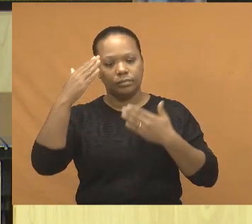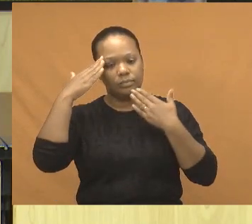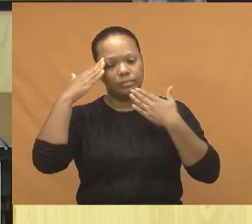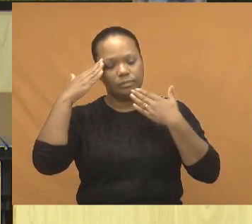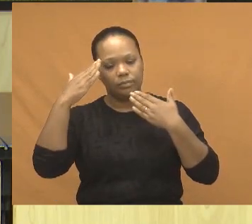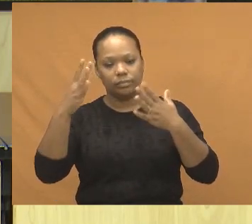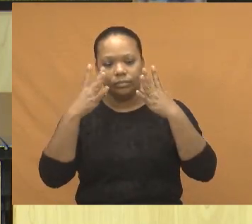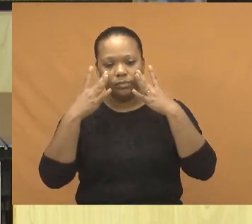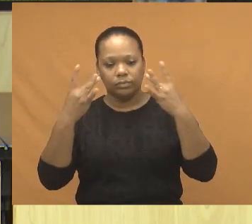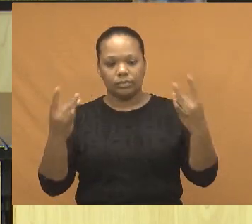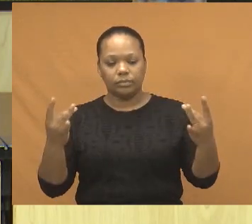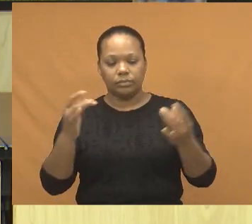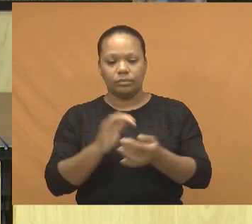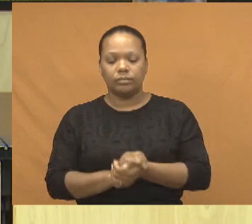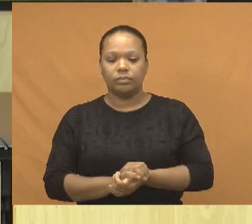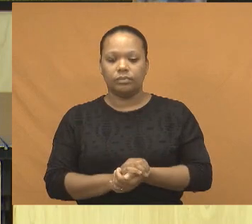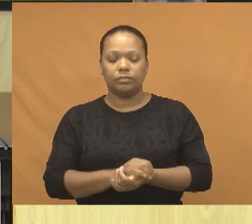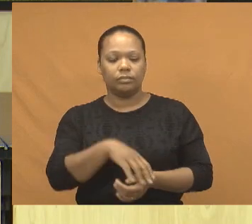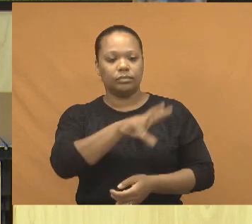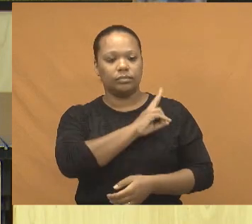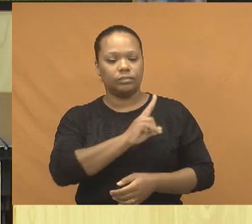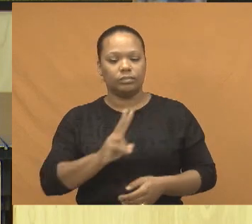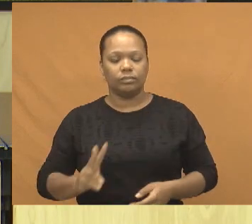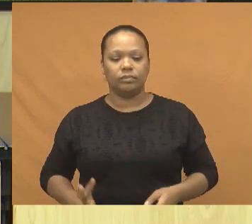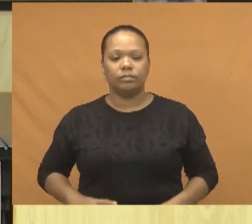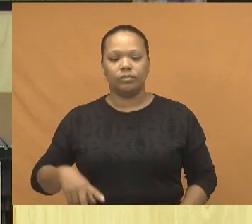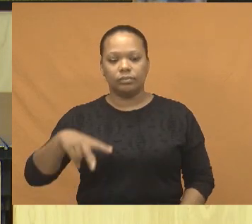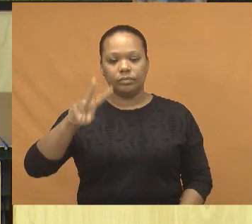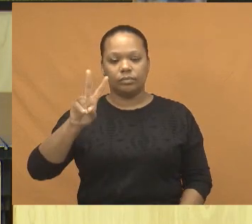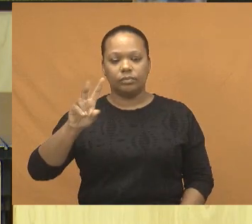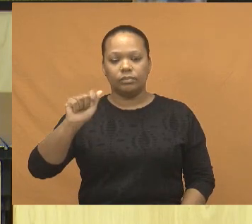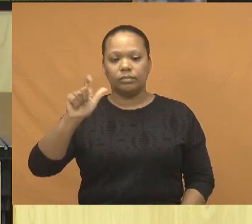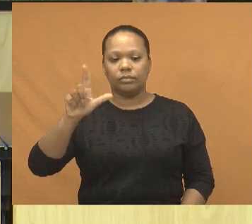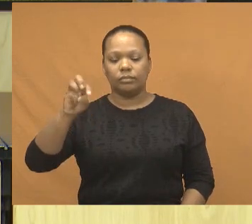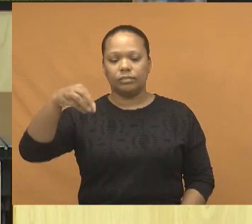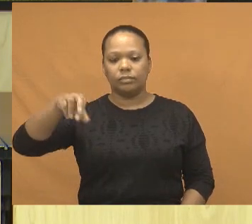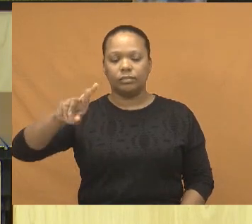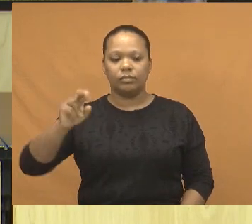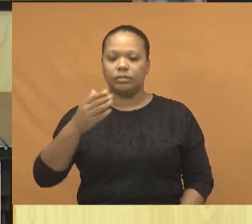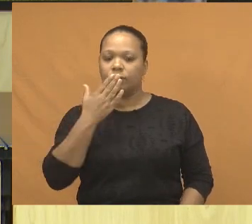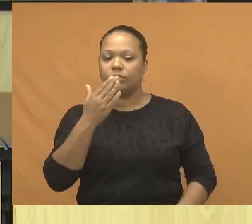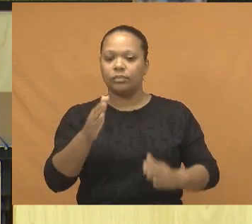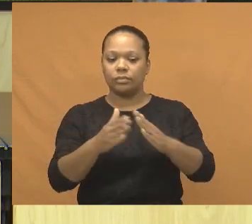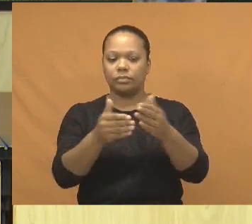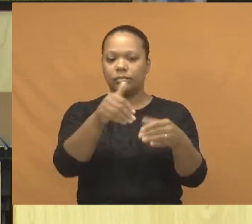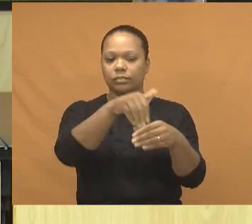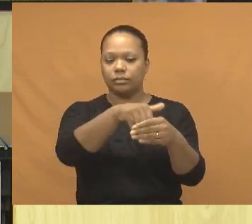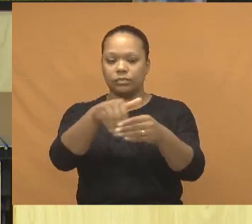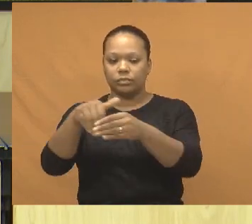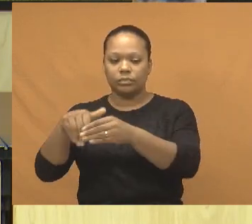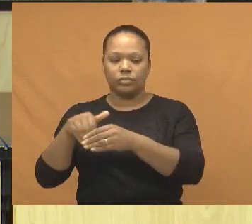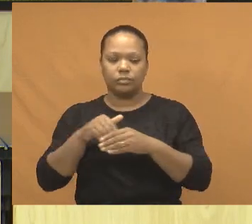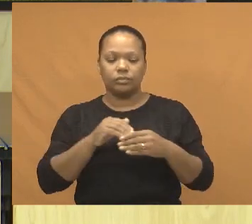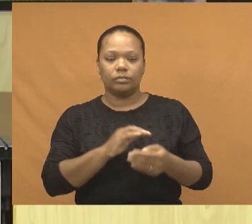agradecimento pela atenção dispensada, subscrevemos. Vereador Valmir Parque do Meia Lua, senhor presidente, foi solicitado votação.